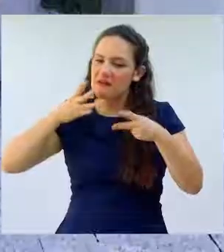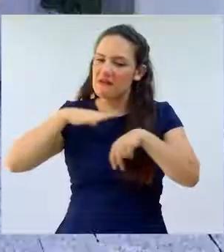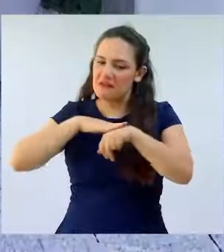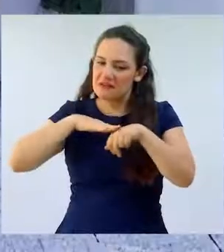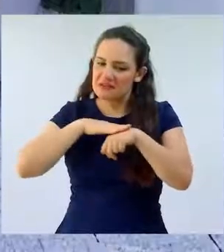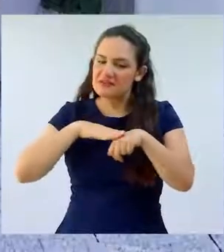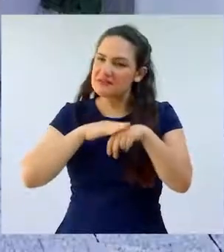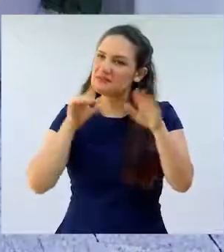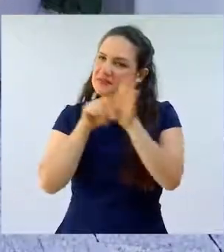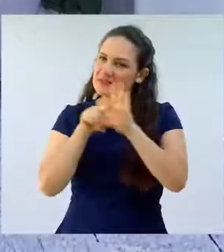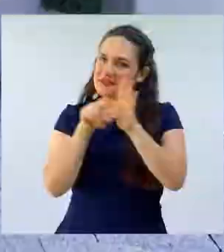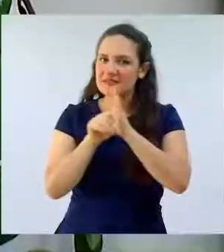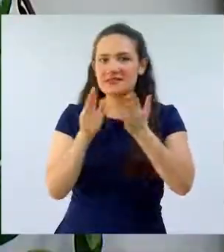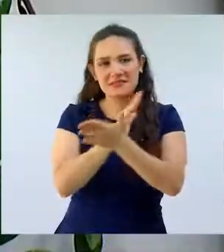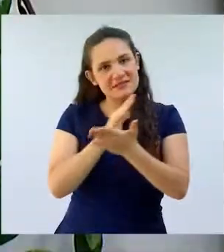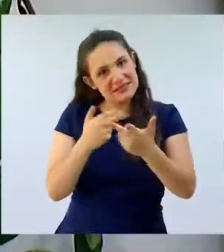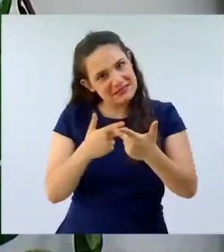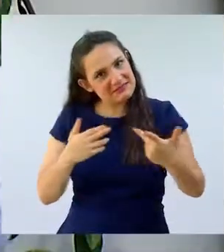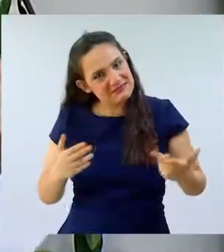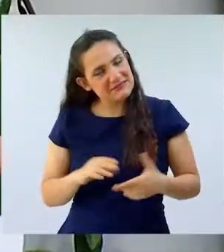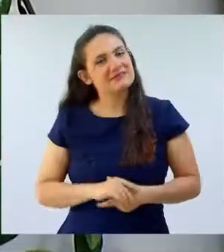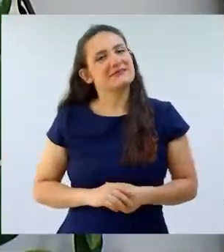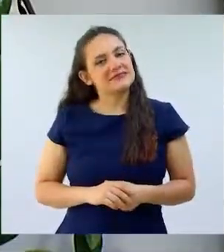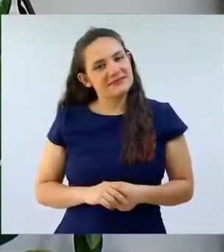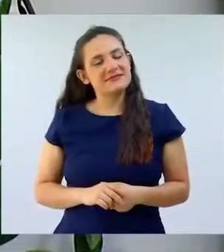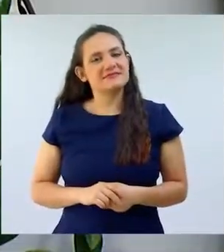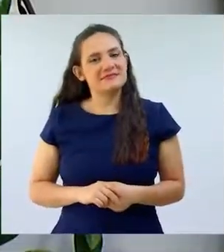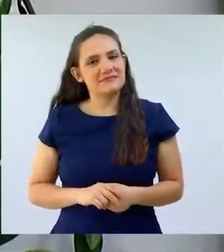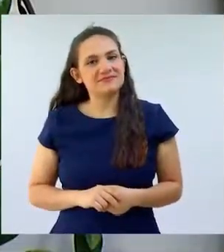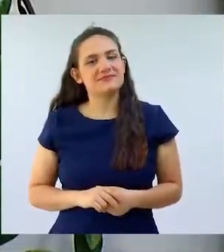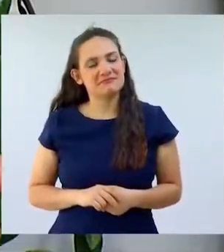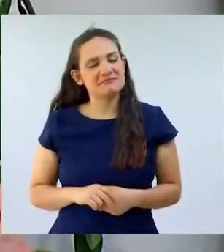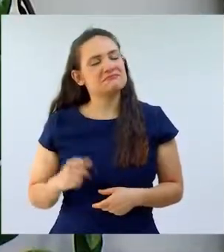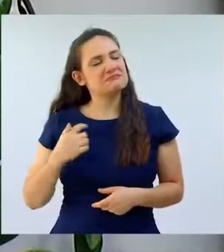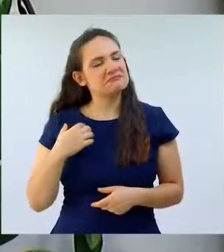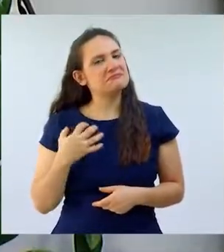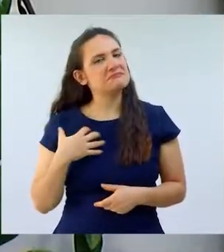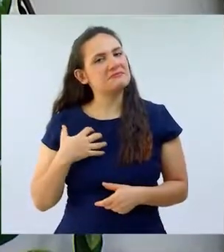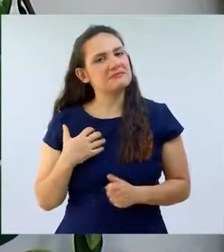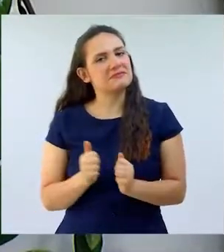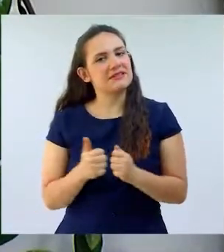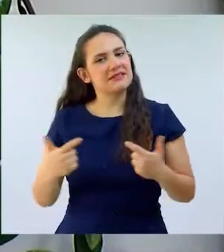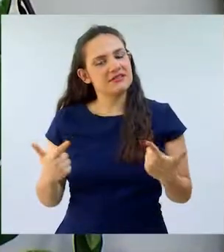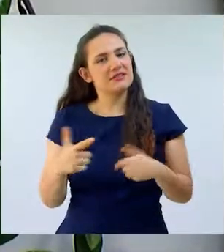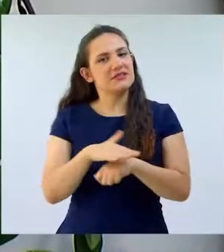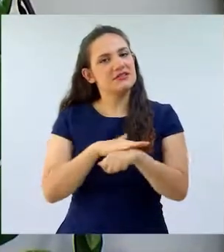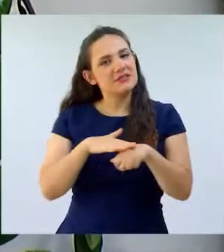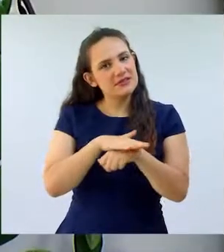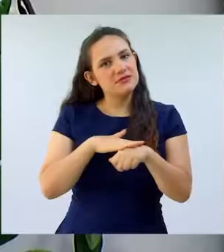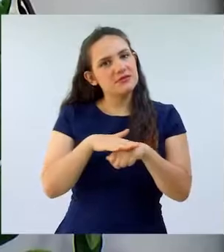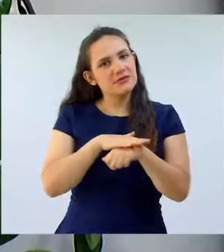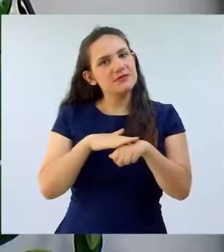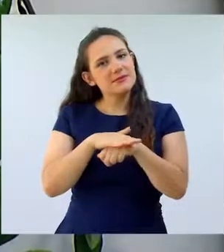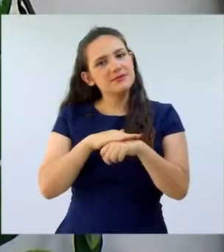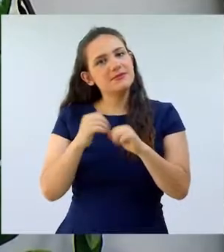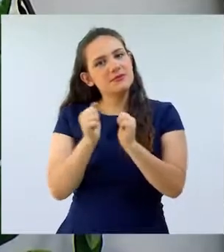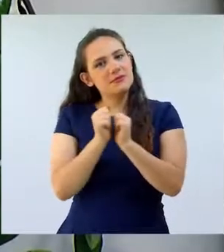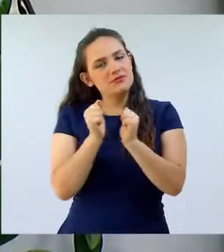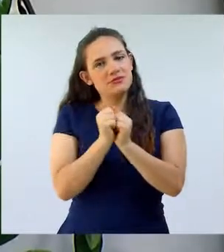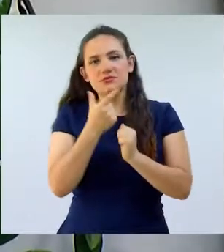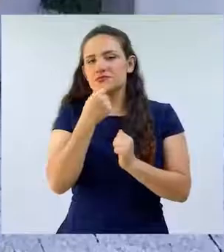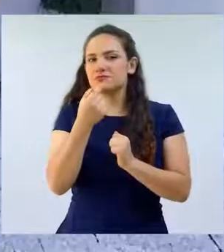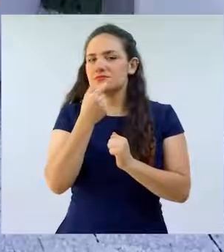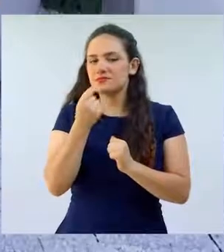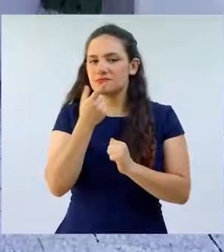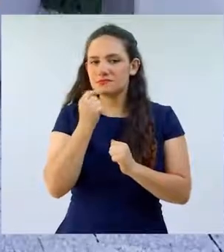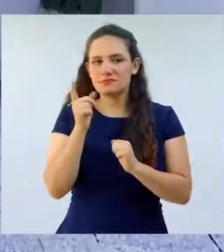gente continua conversando aqui. Eu tenho que resumir para você. Você não está tendo o privilégio que eu estou tendo aqui agora de estar aqui conversando com o grande ícone